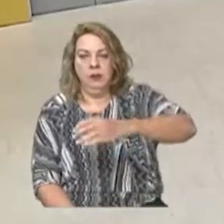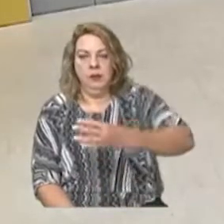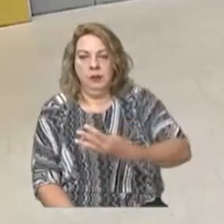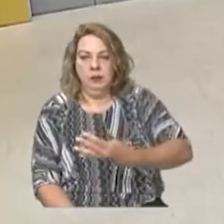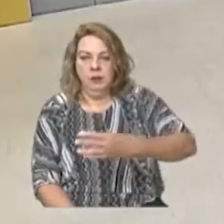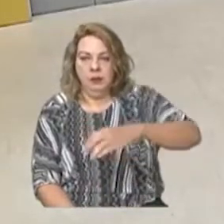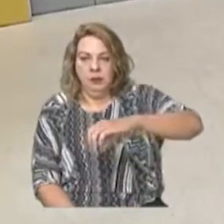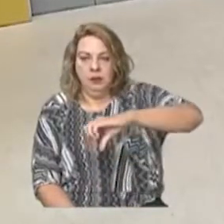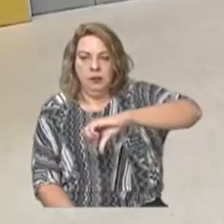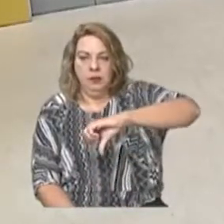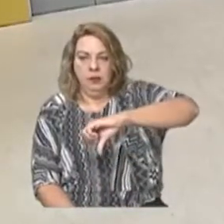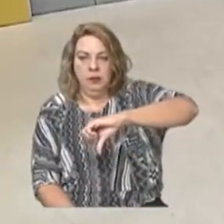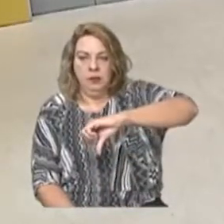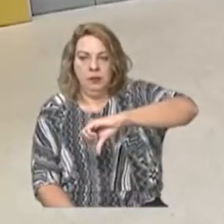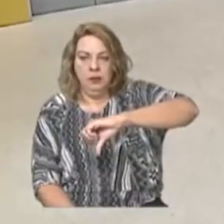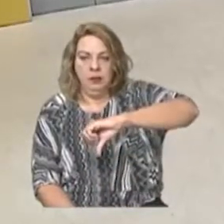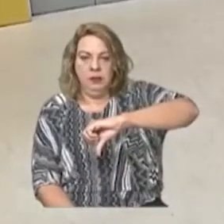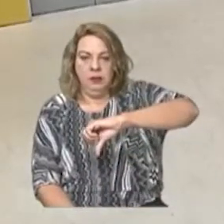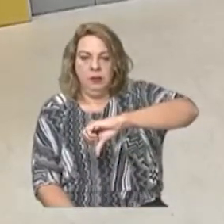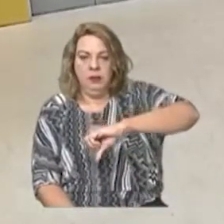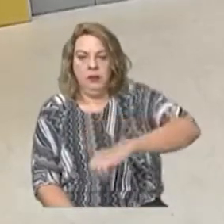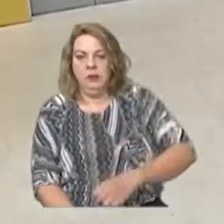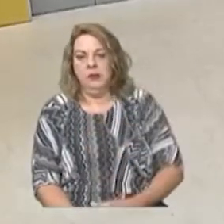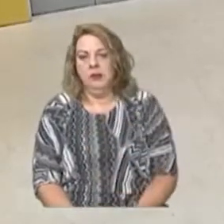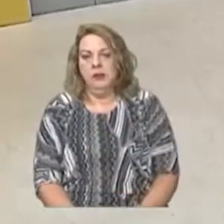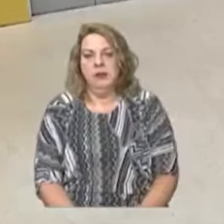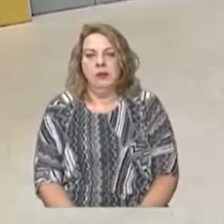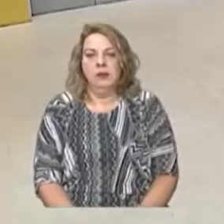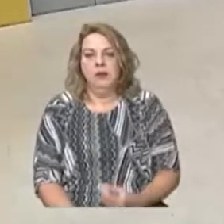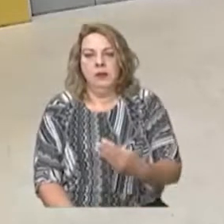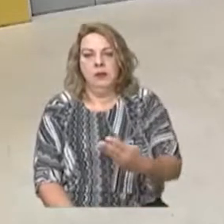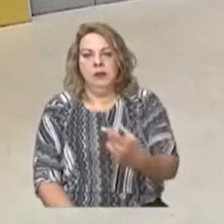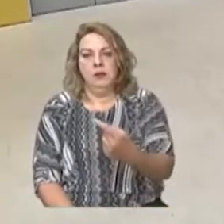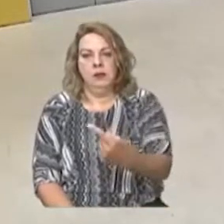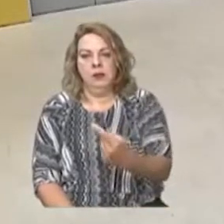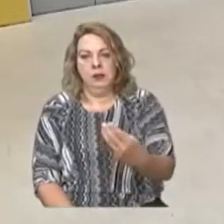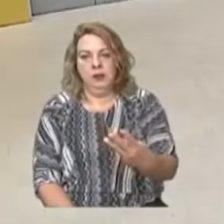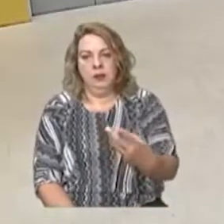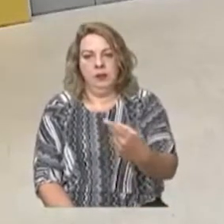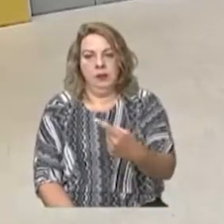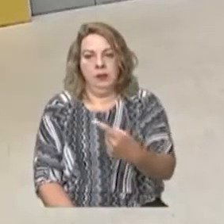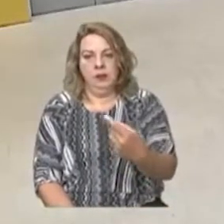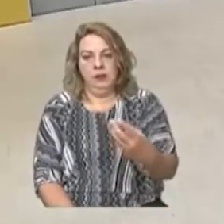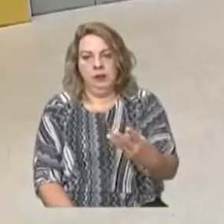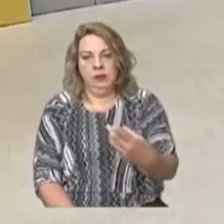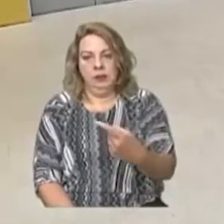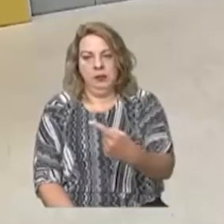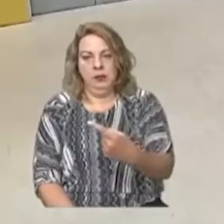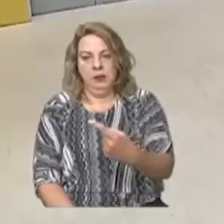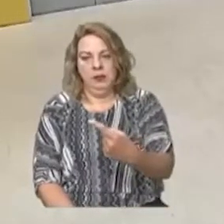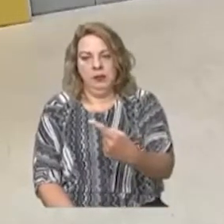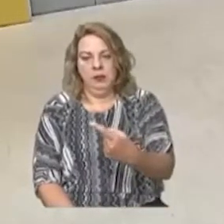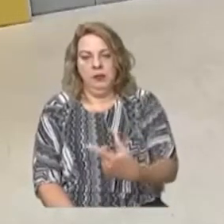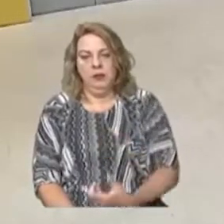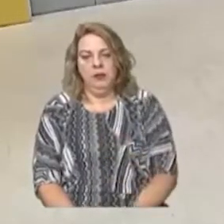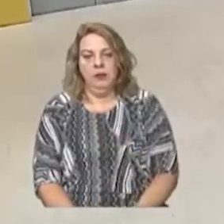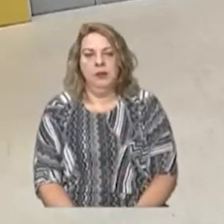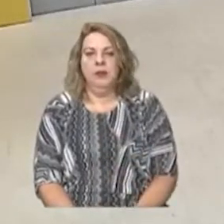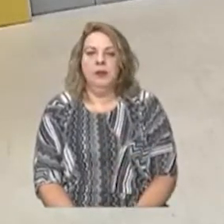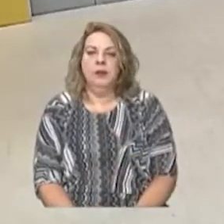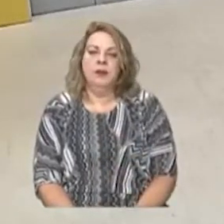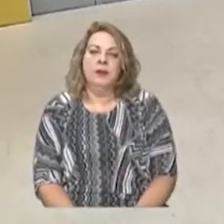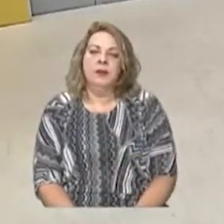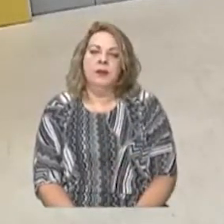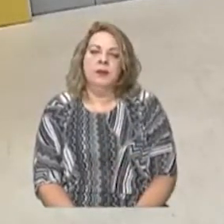agora, 49, 49 e 31. 31. 31, já marcou?